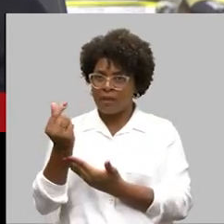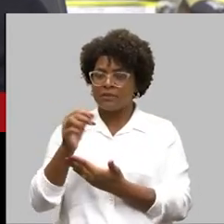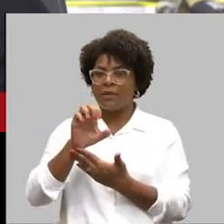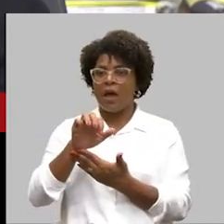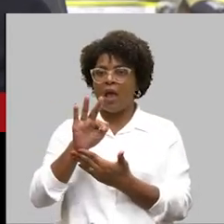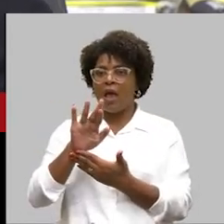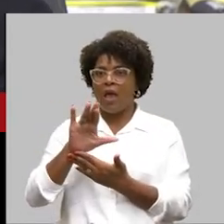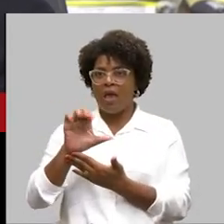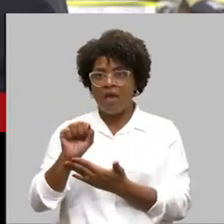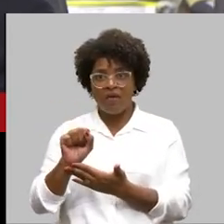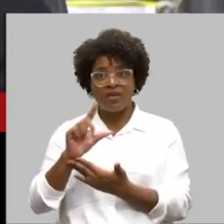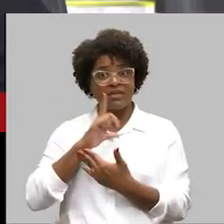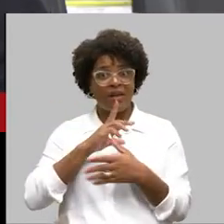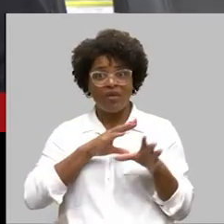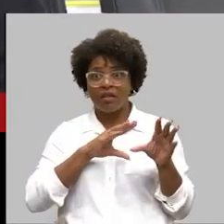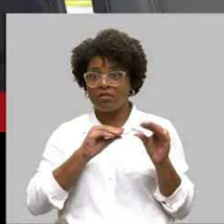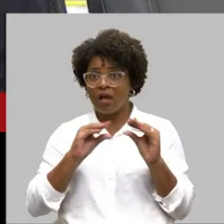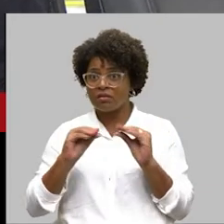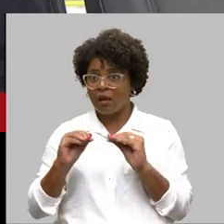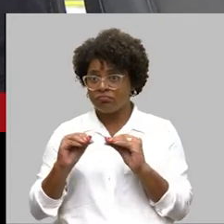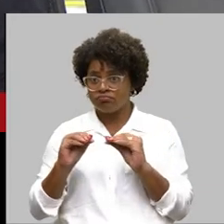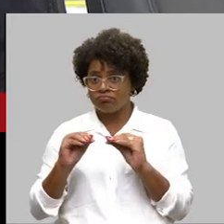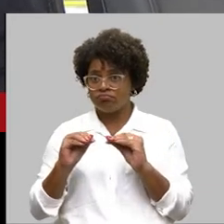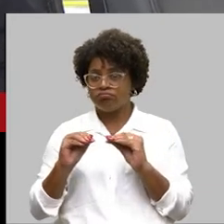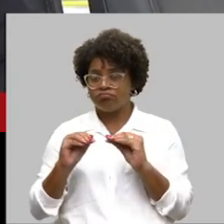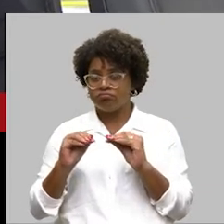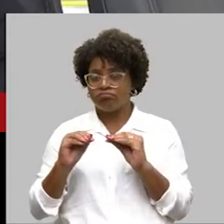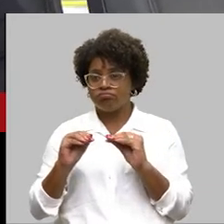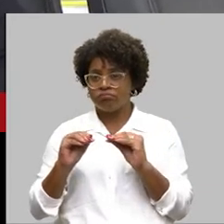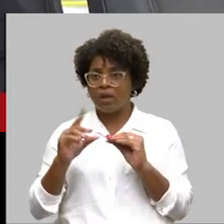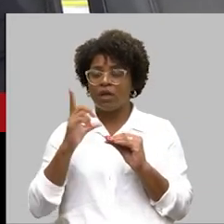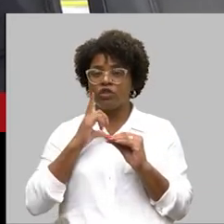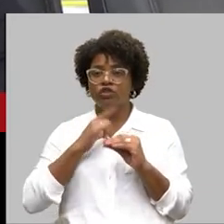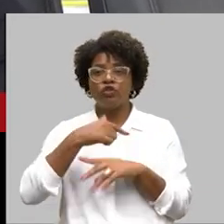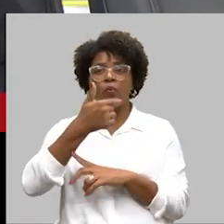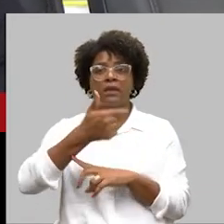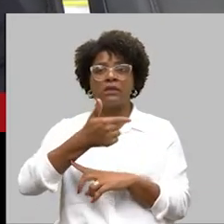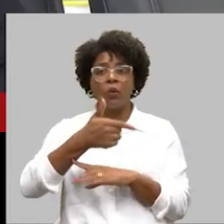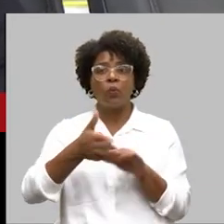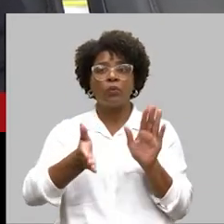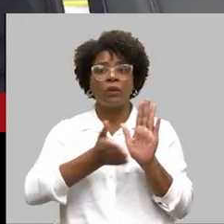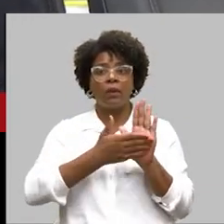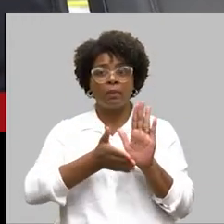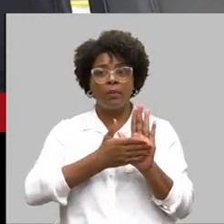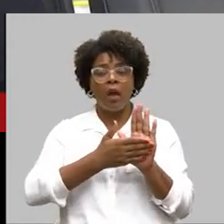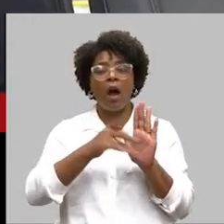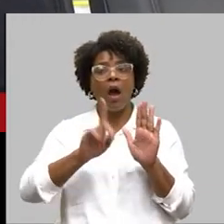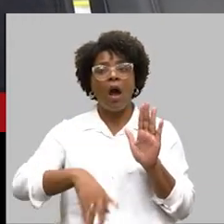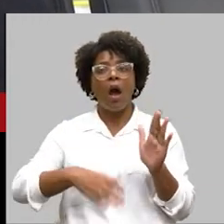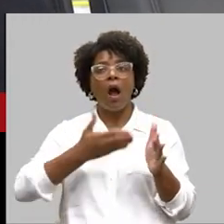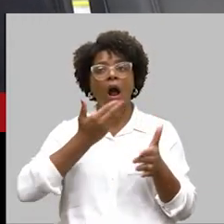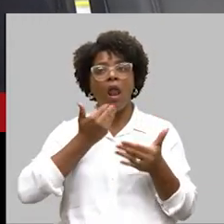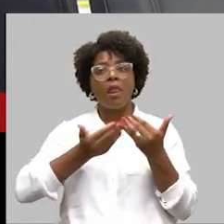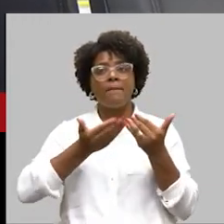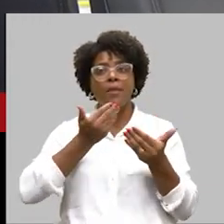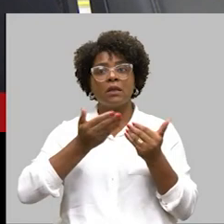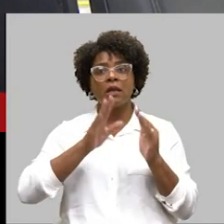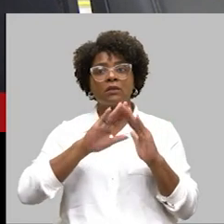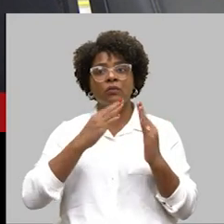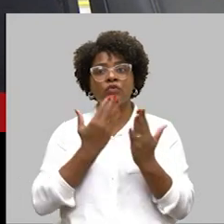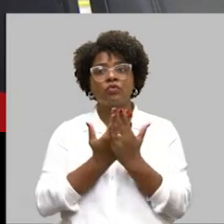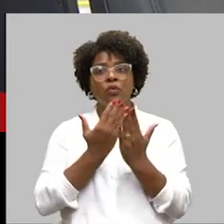atrasados o segundo ponto ali tratado era a alimentação escolar o grande